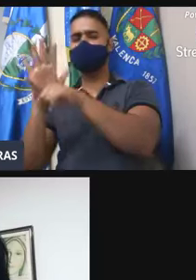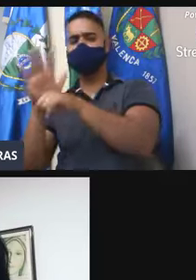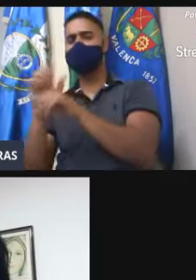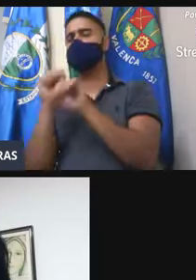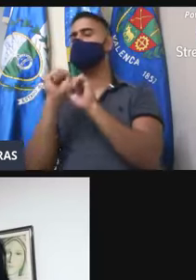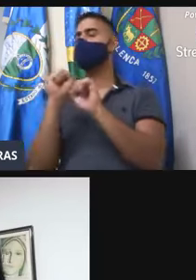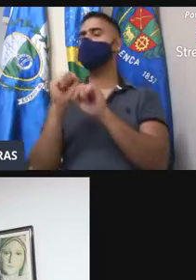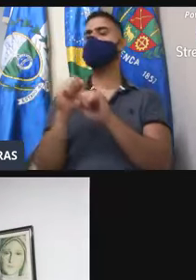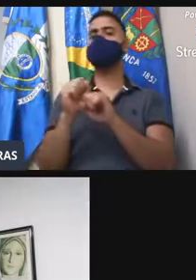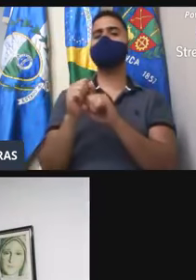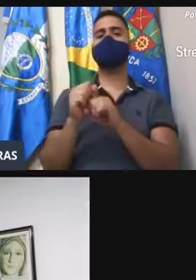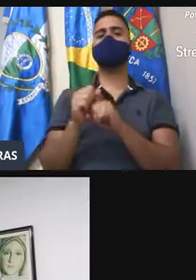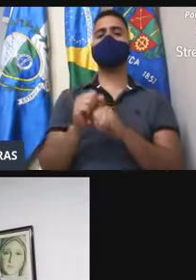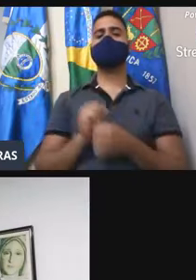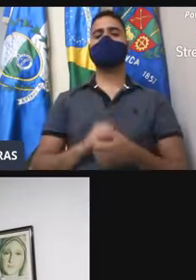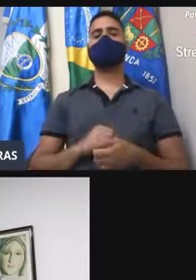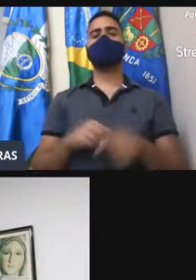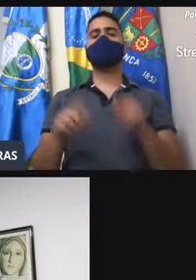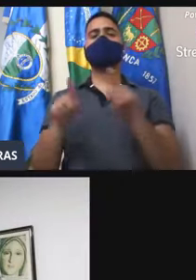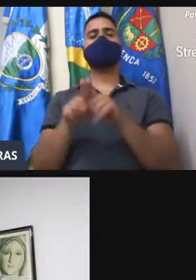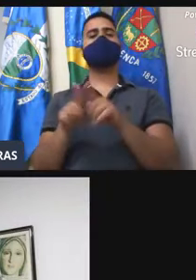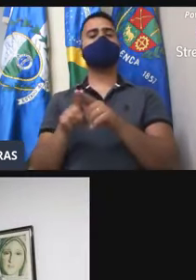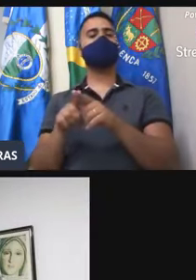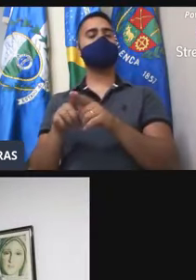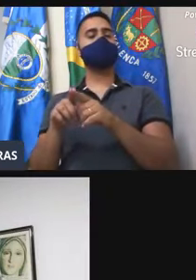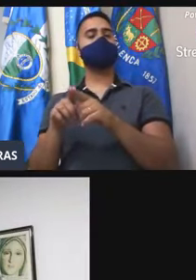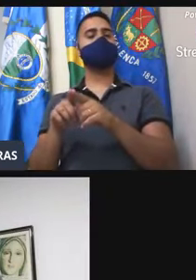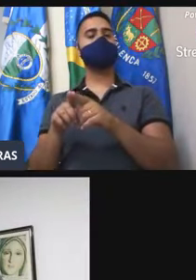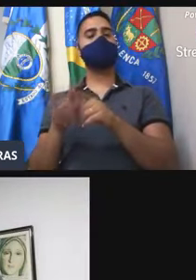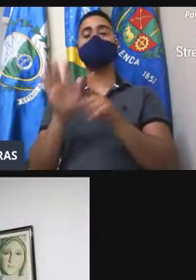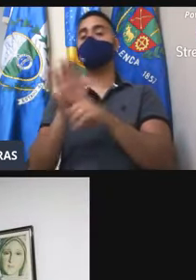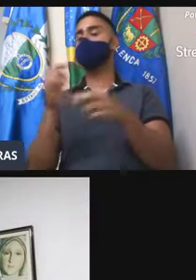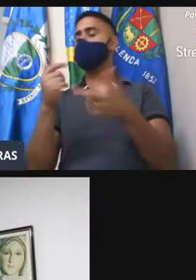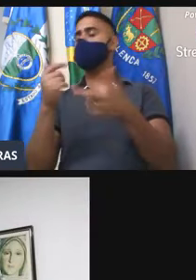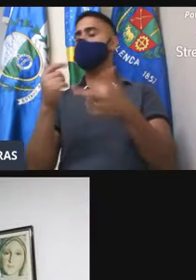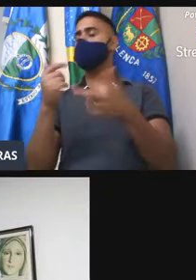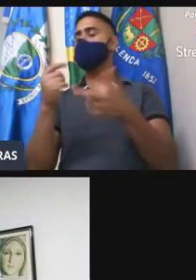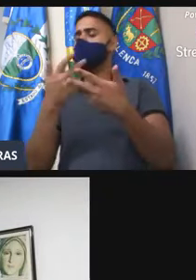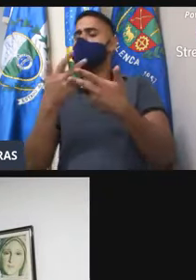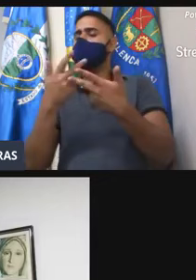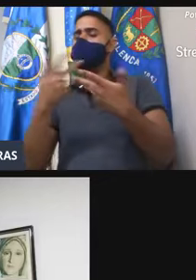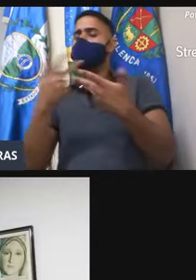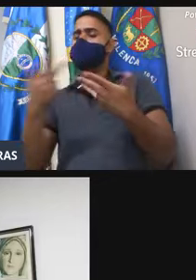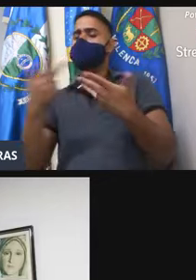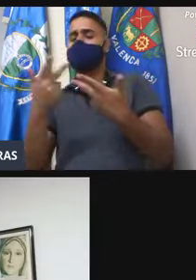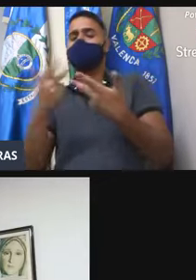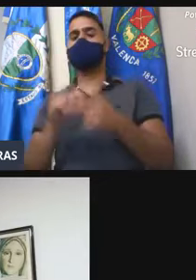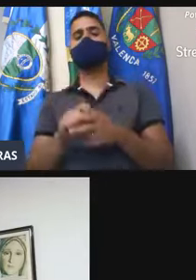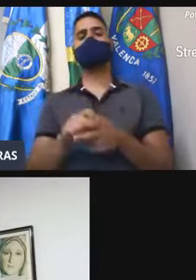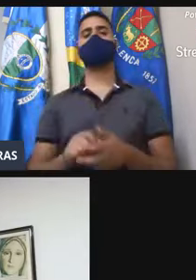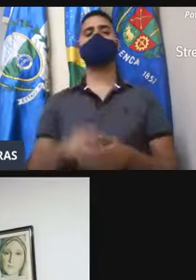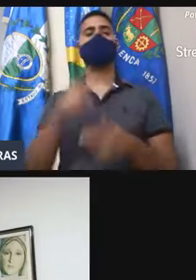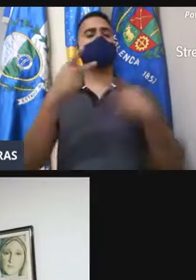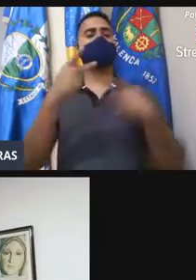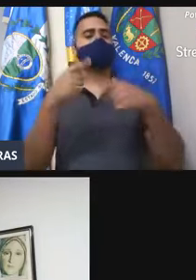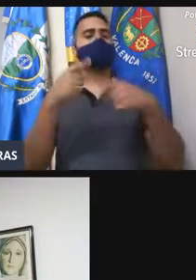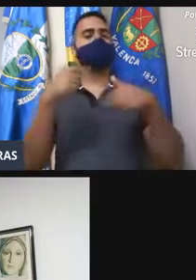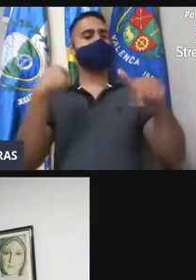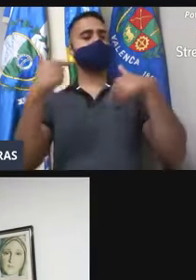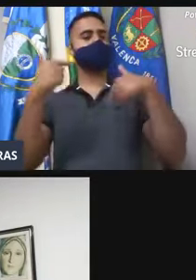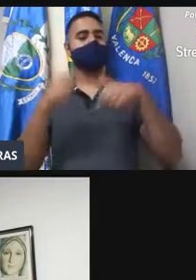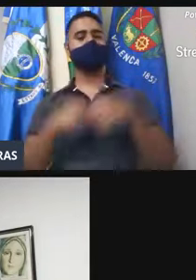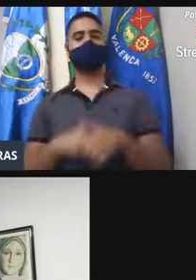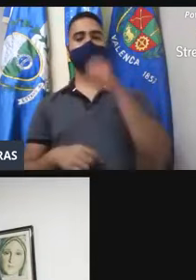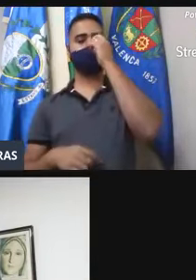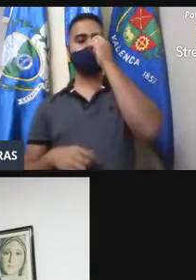possa, dentro das minhas limitações aqui como legislador, ser útil para o êxito da sua estada na secretaria.